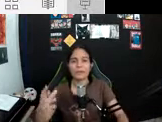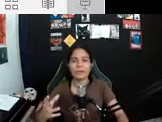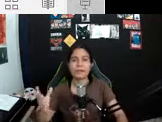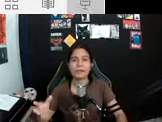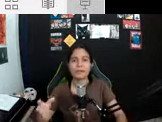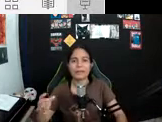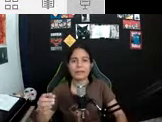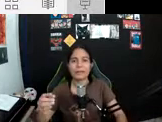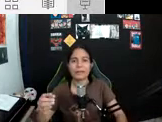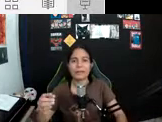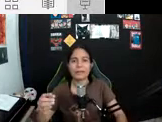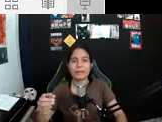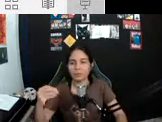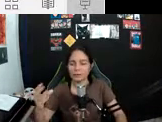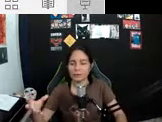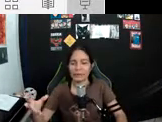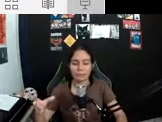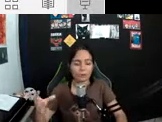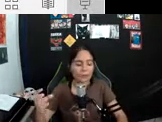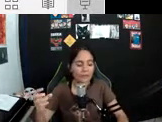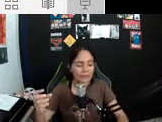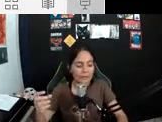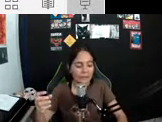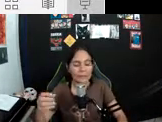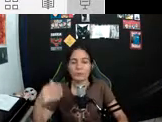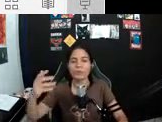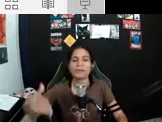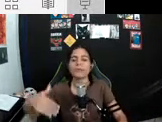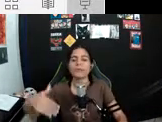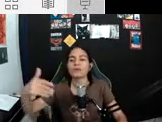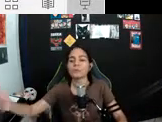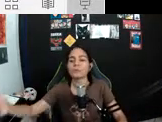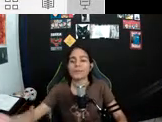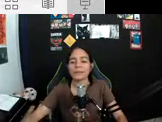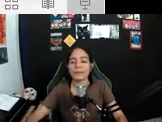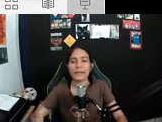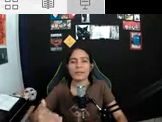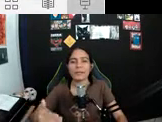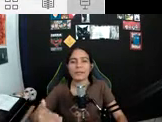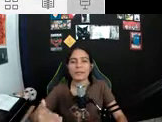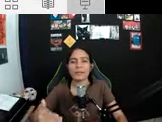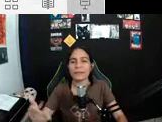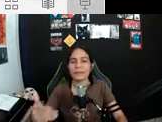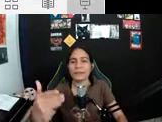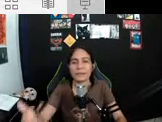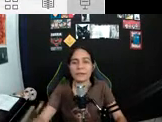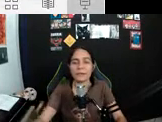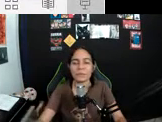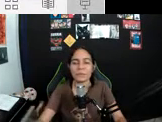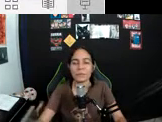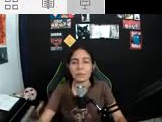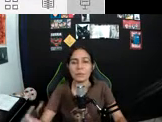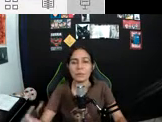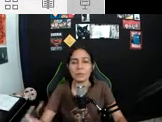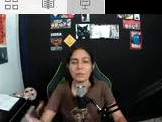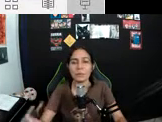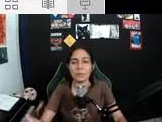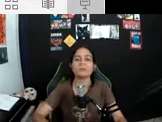que você não vai estar fazendo, por exemplo, induzindo um paciente a fazer